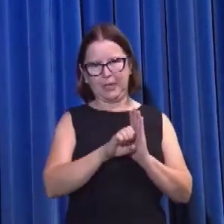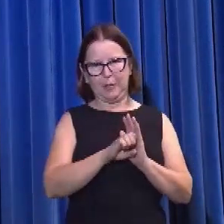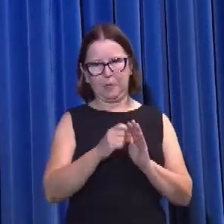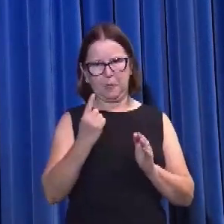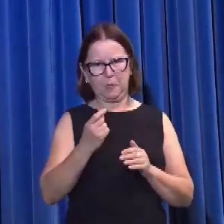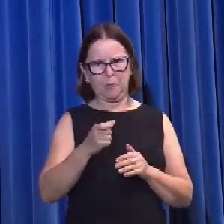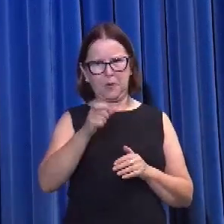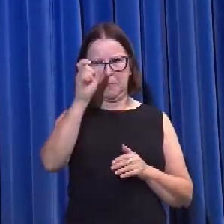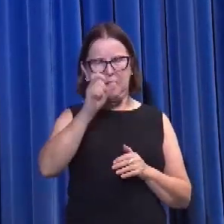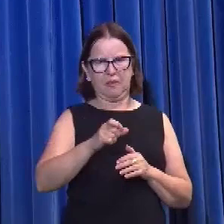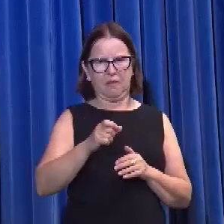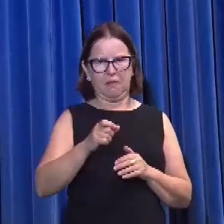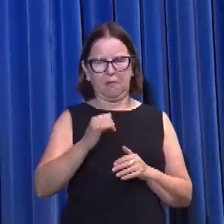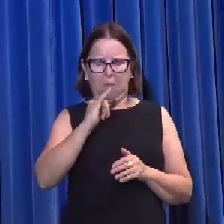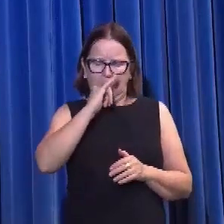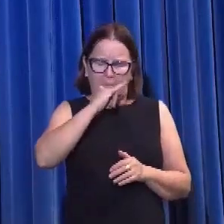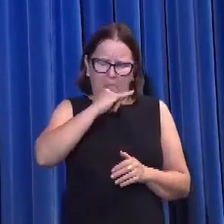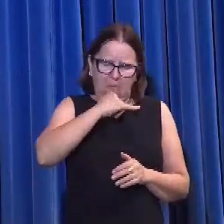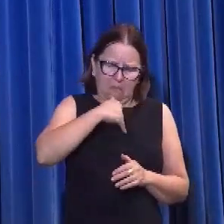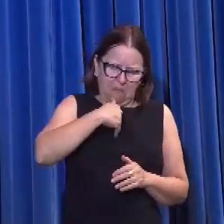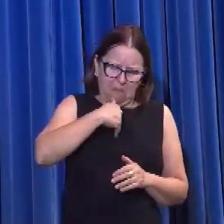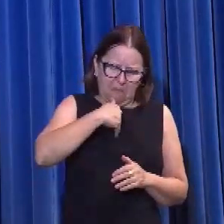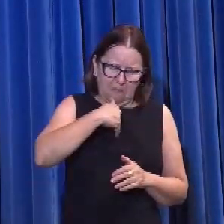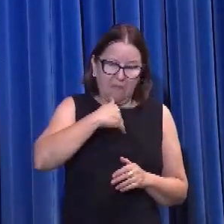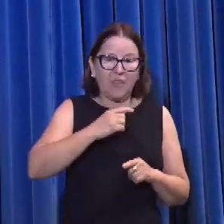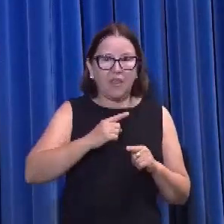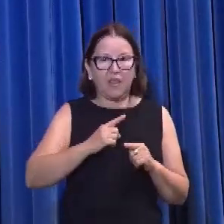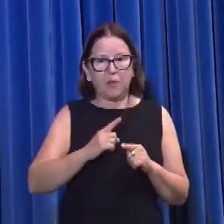porque não lhe deram